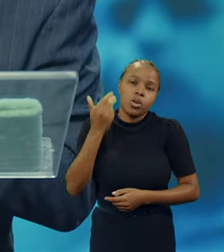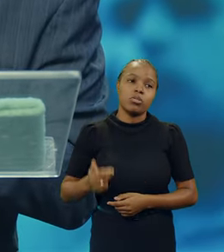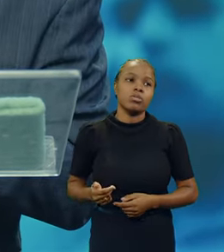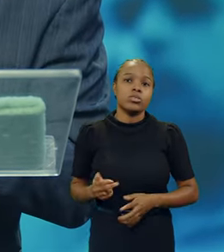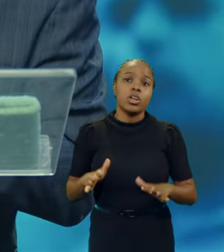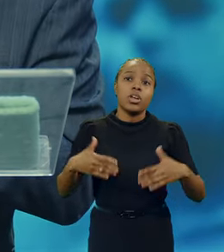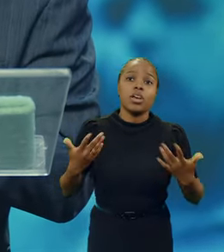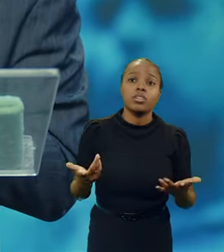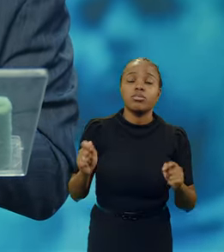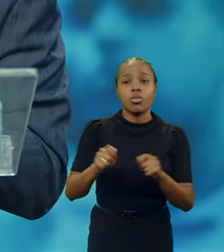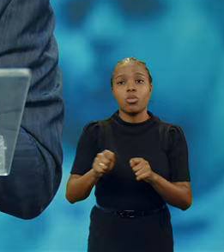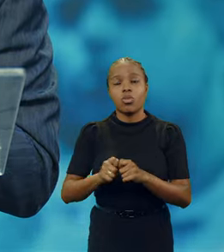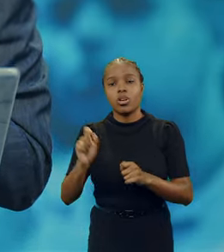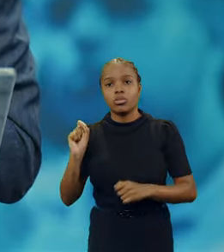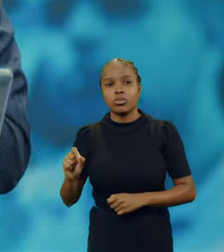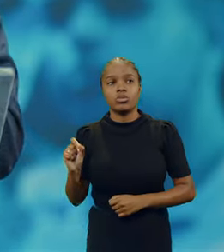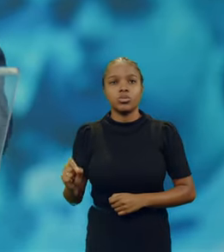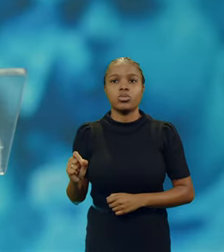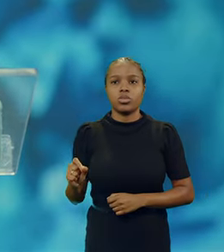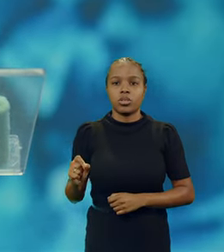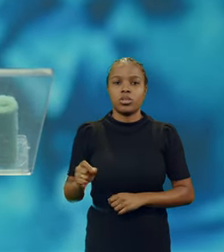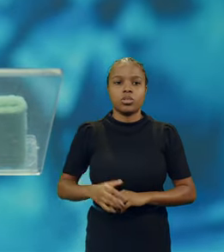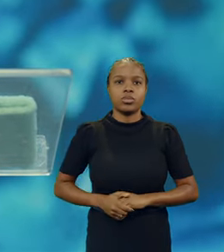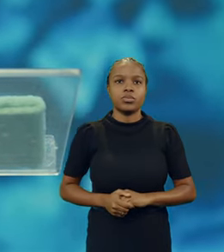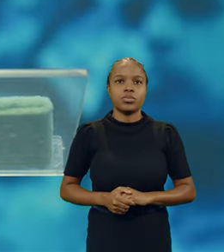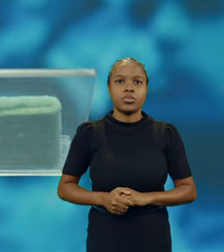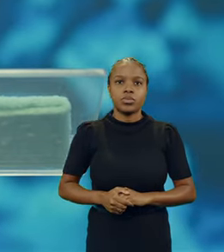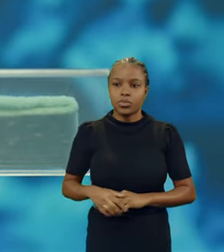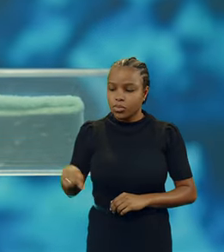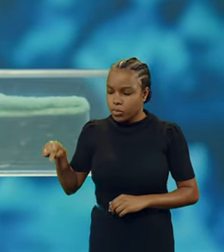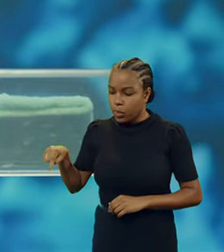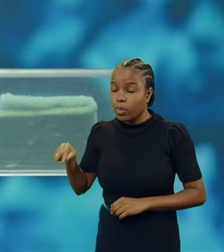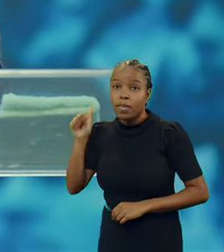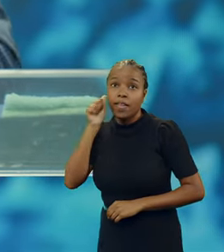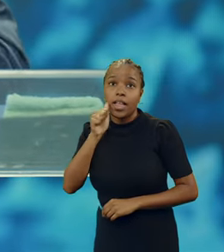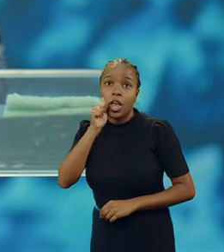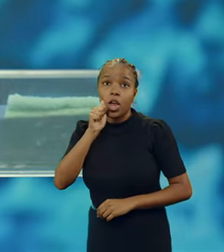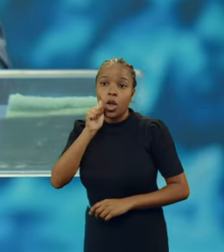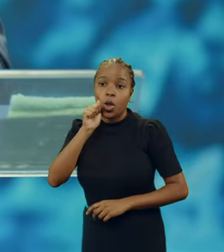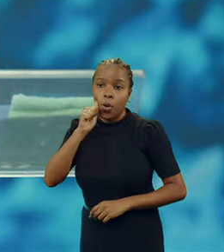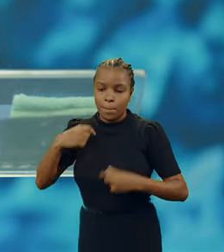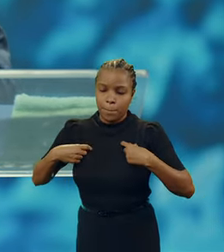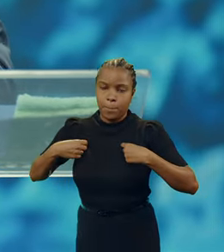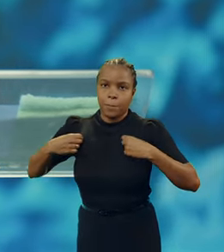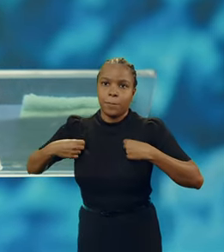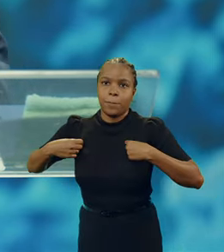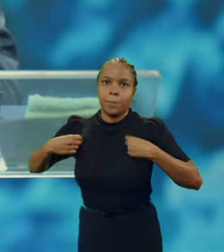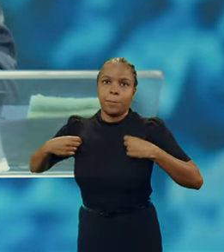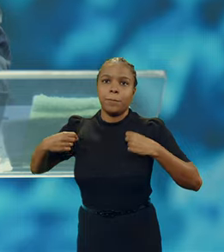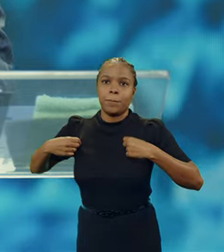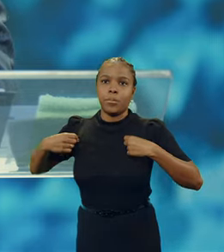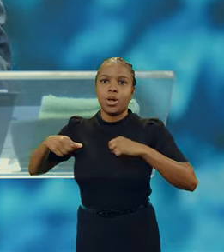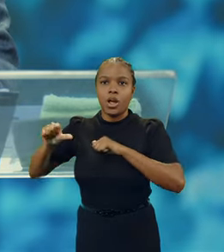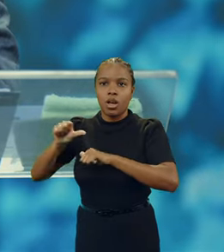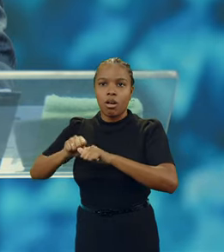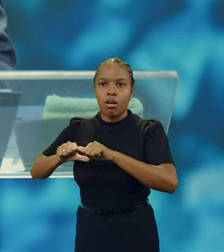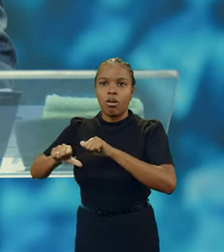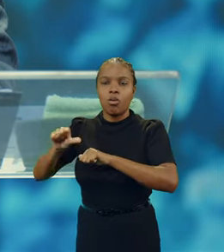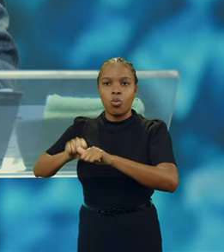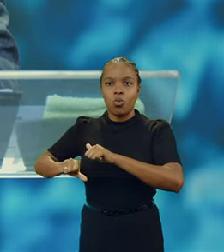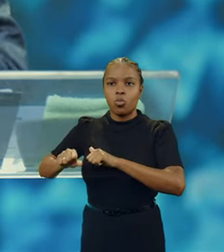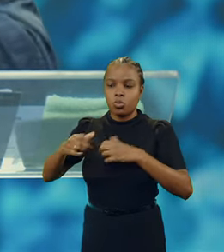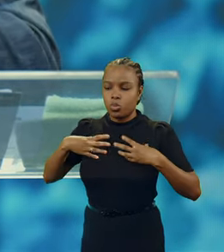fez? Ela vai, se troca, troca de roupa, ela tira as roupas de sua